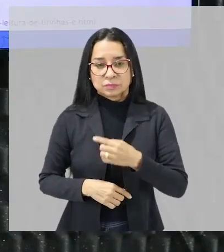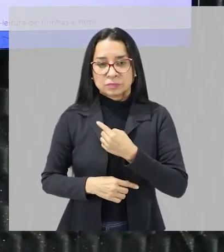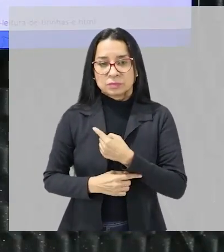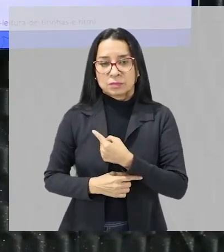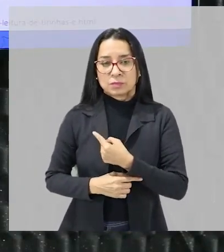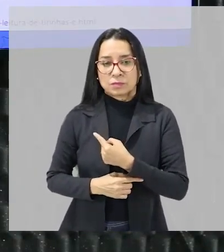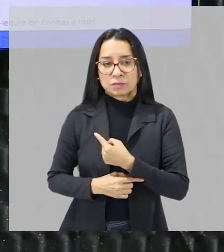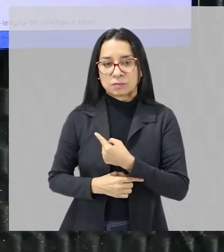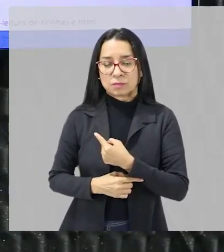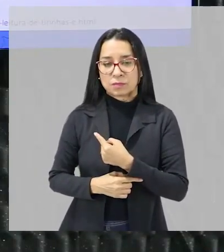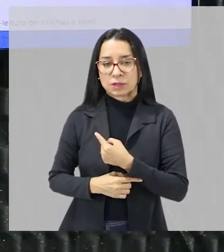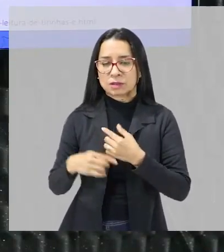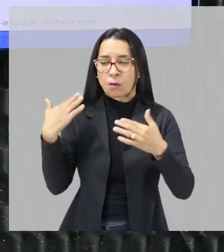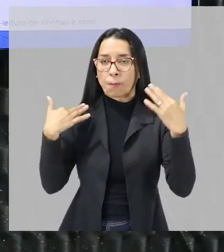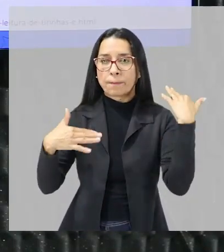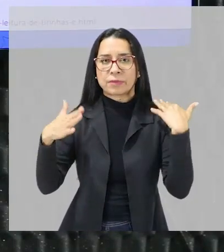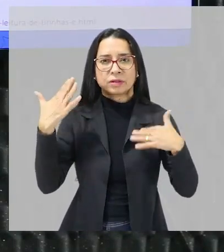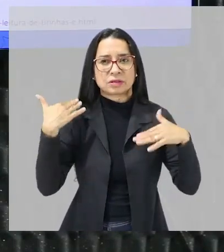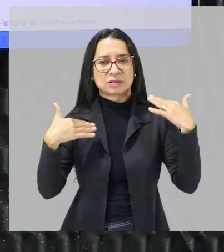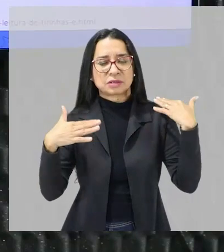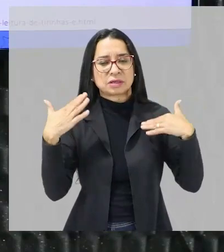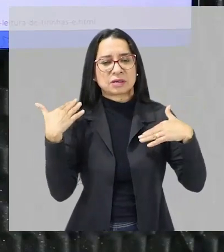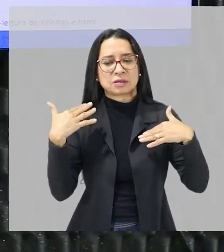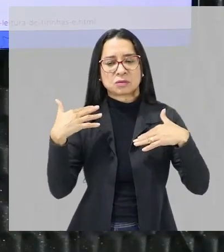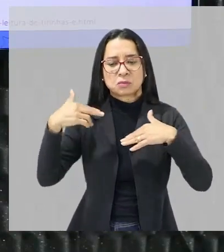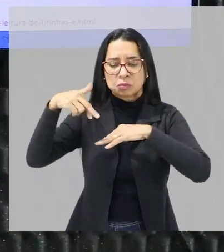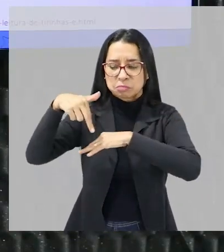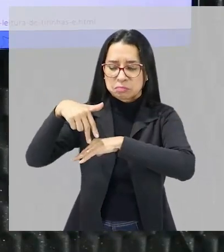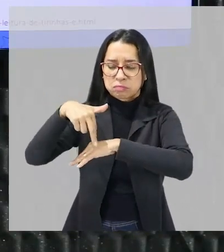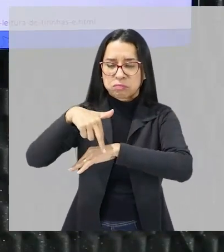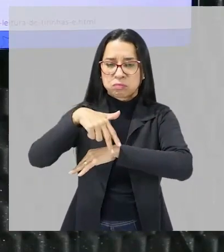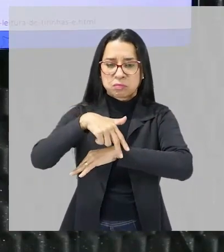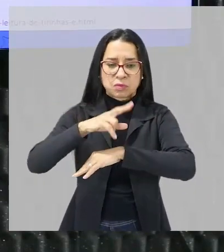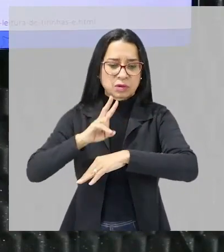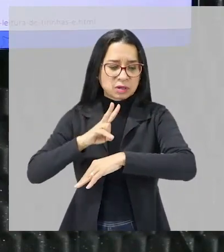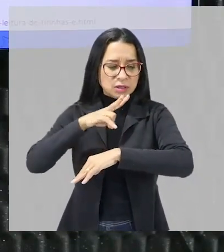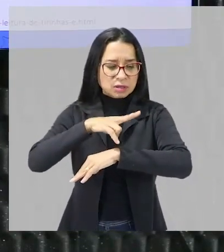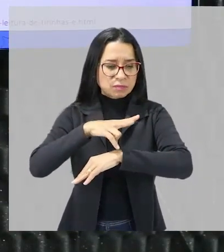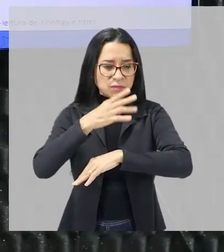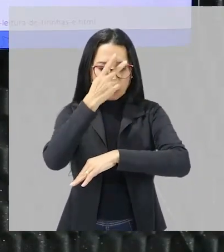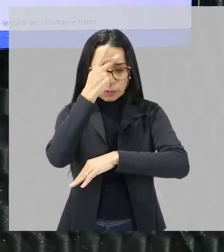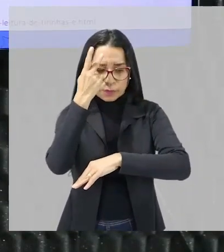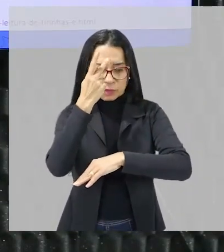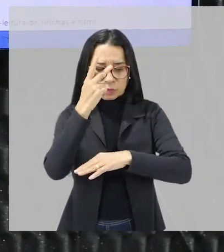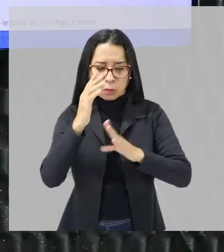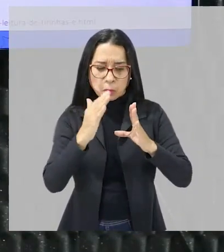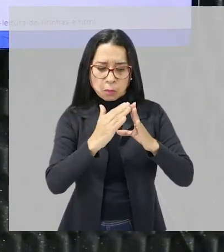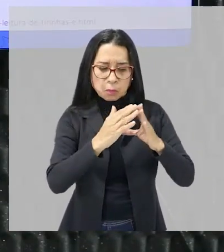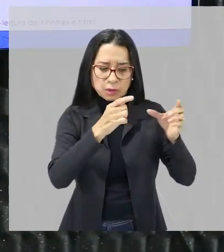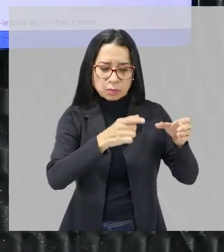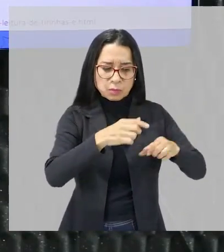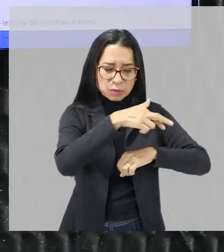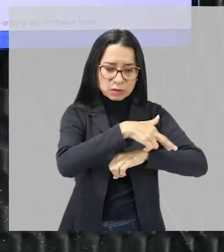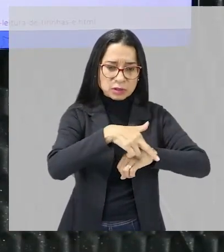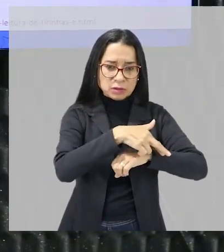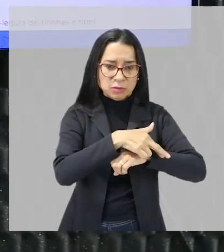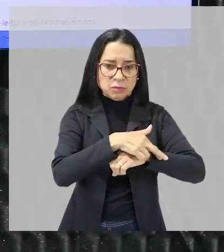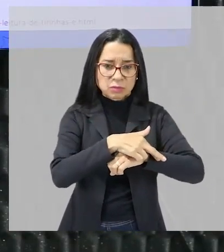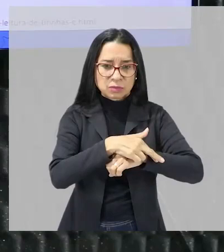aí olha uma pessoa, um morador de rua. E aí a Mafalda fala, quando eu vejo um